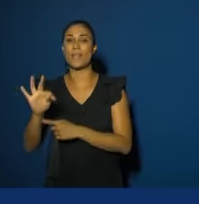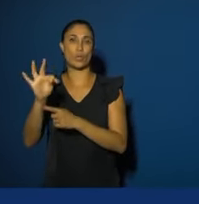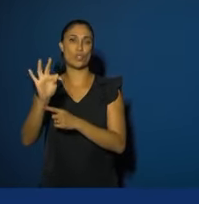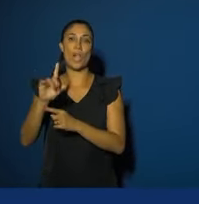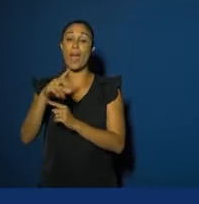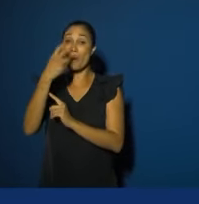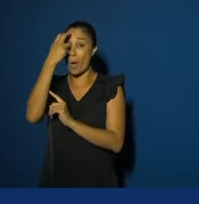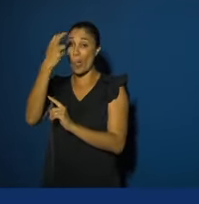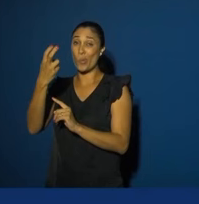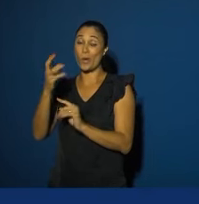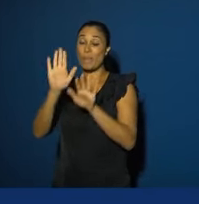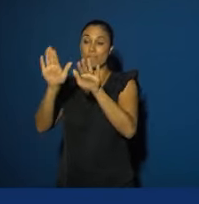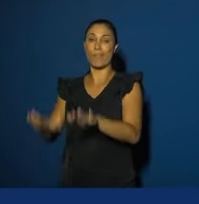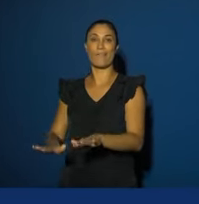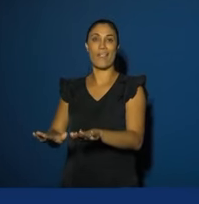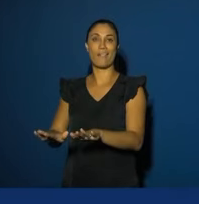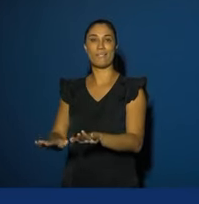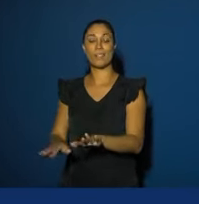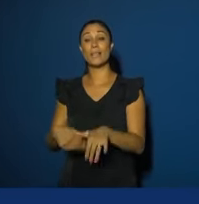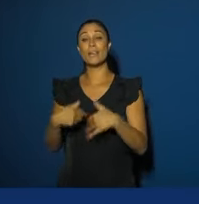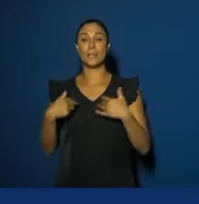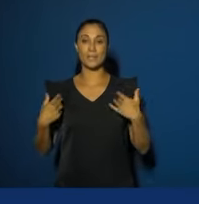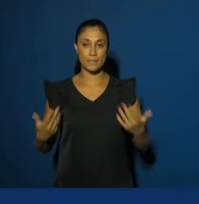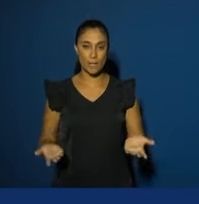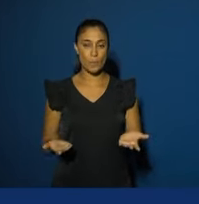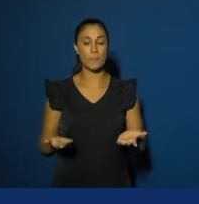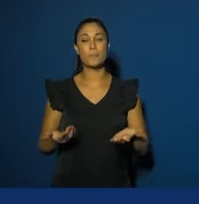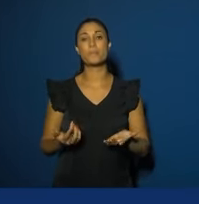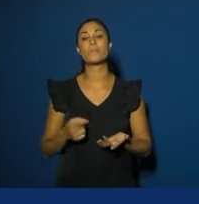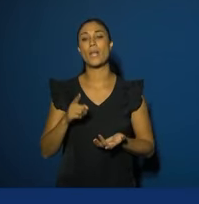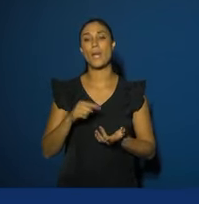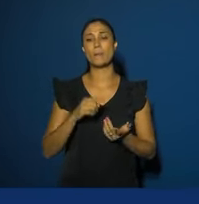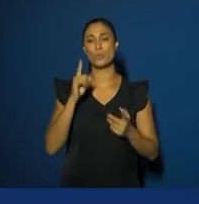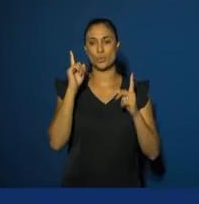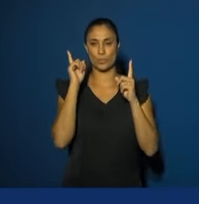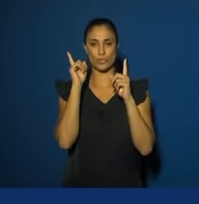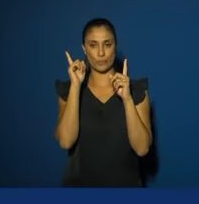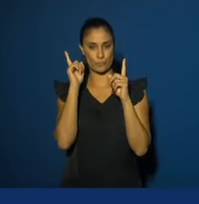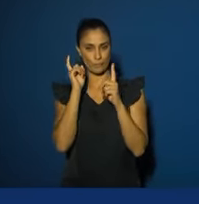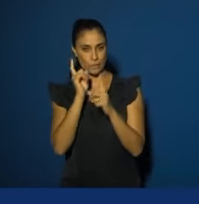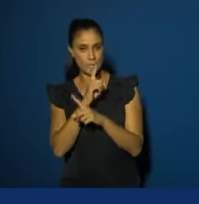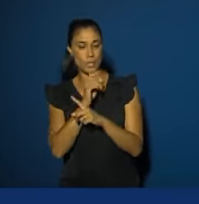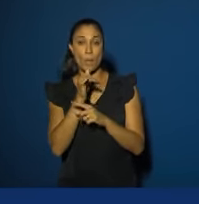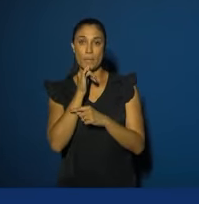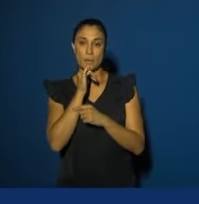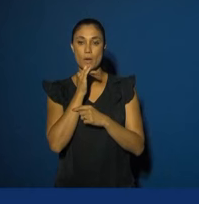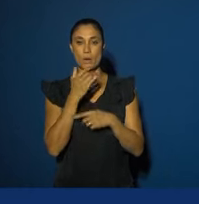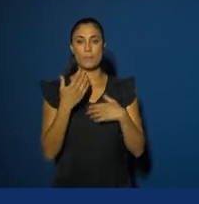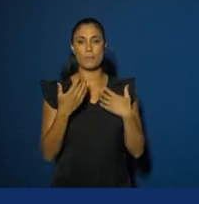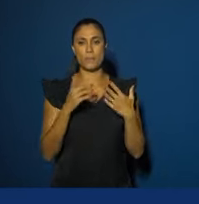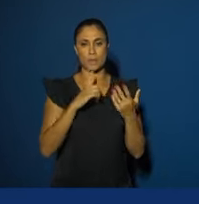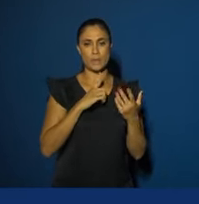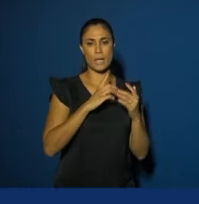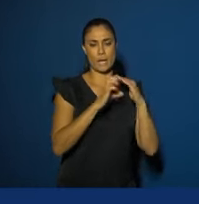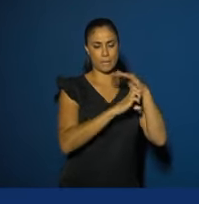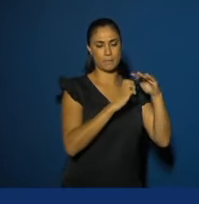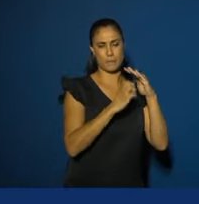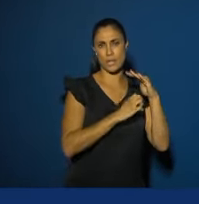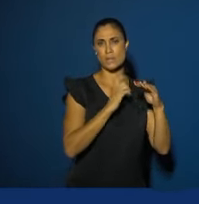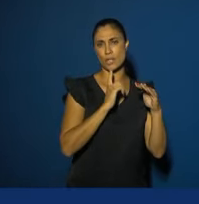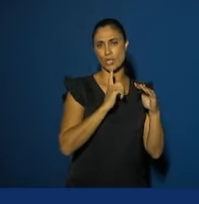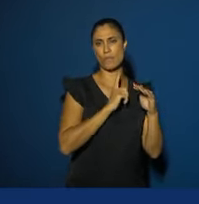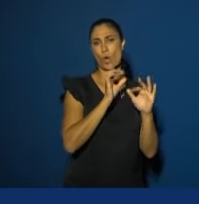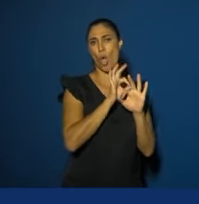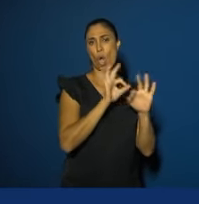cultura que veio para ficar então assim é é é muito difícil dizer aí depois que as empresas que foram muito